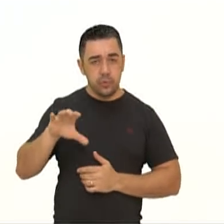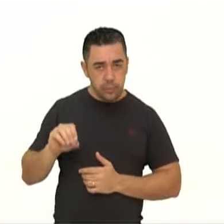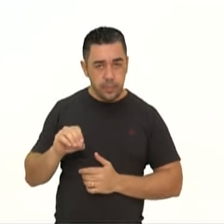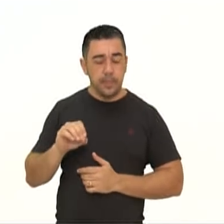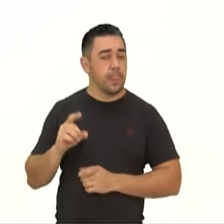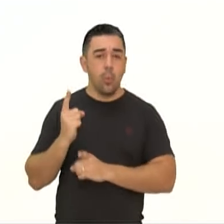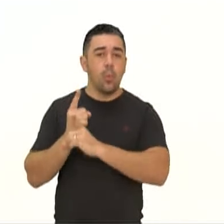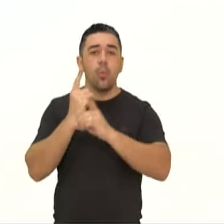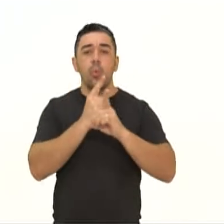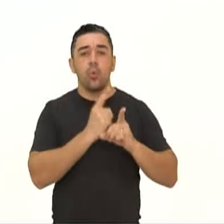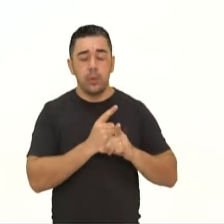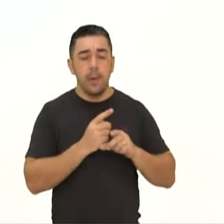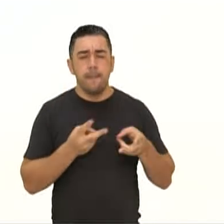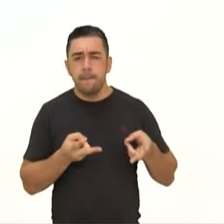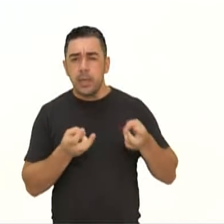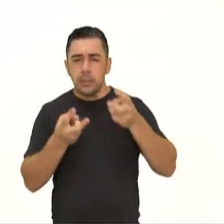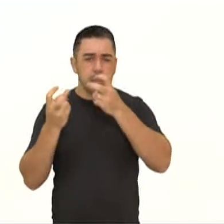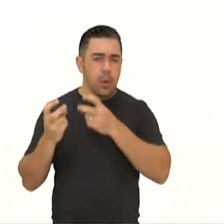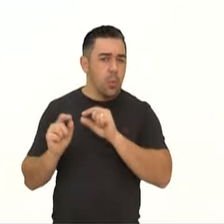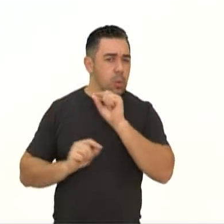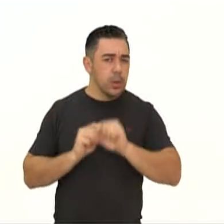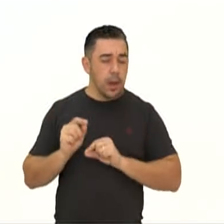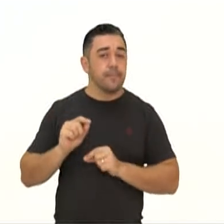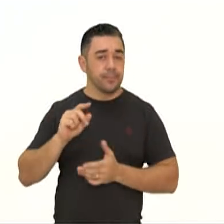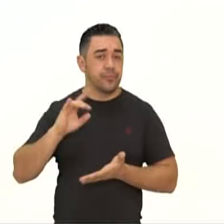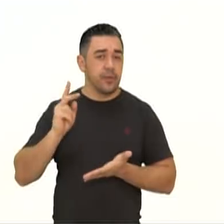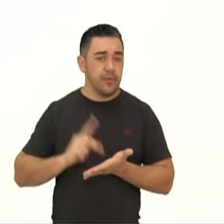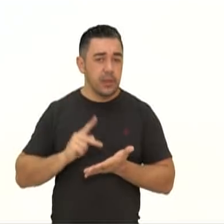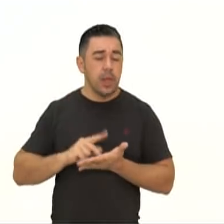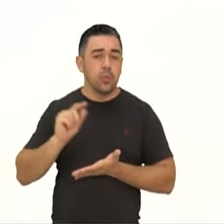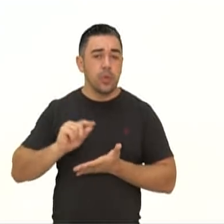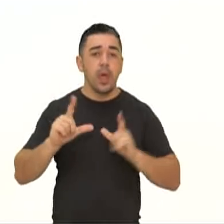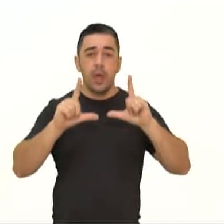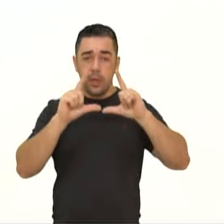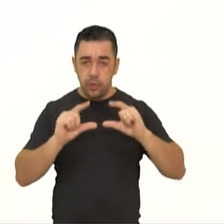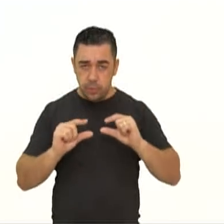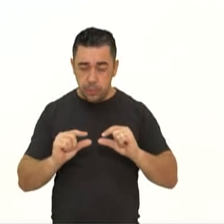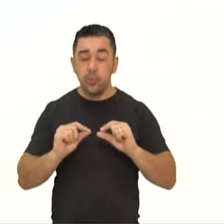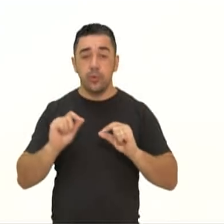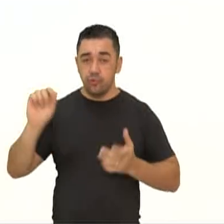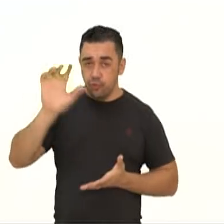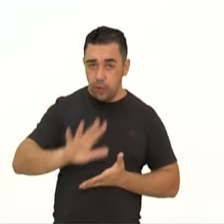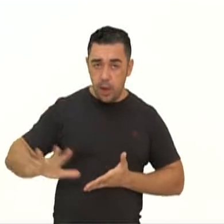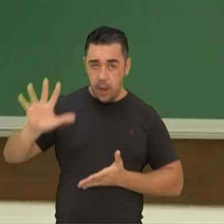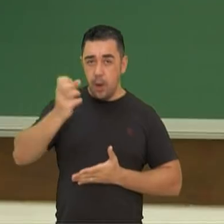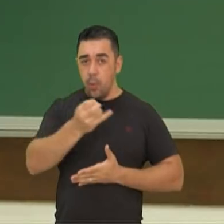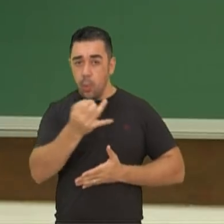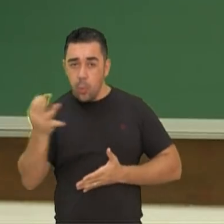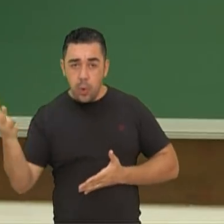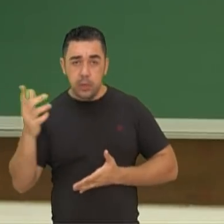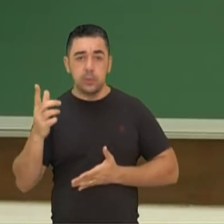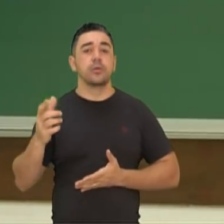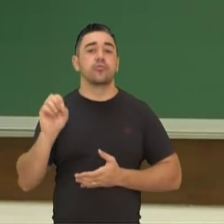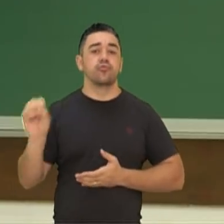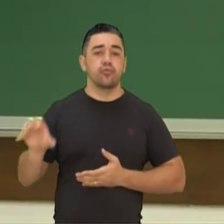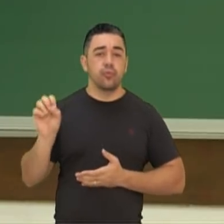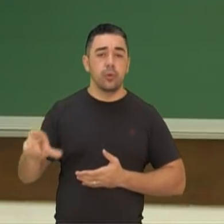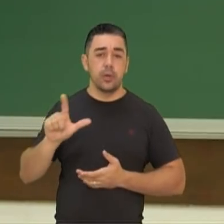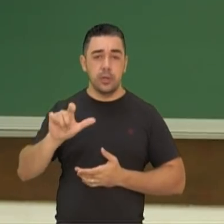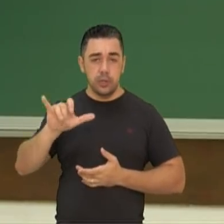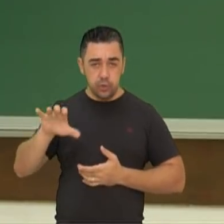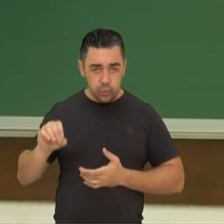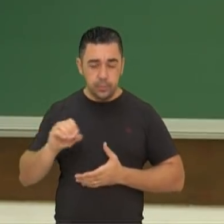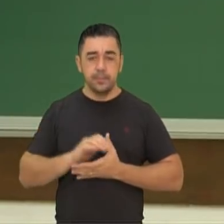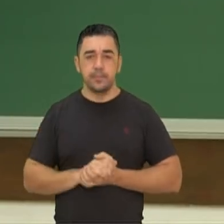Houve uma percepção da equipe que, realmente, houve uma redução geral no volume de lixo.